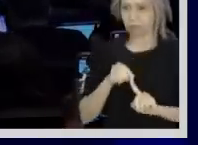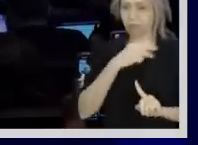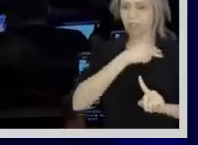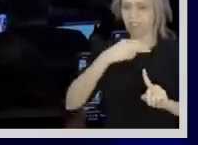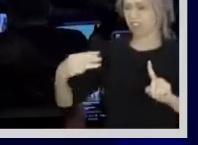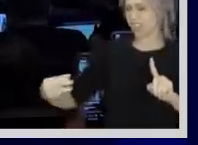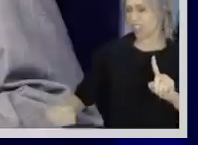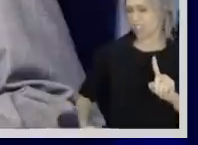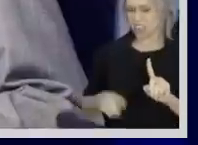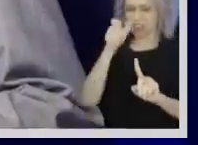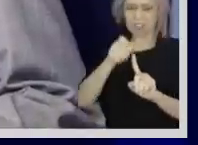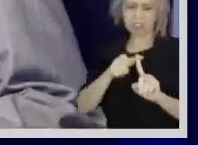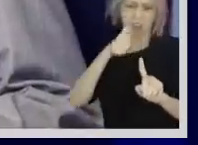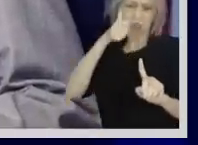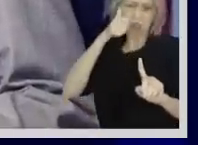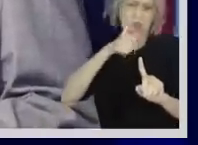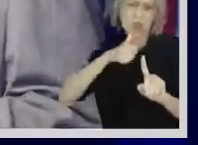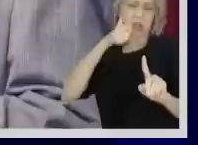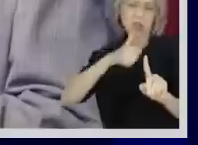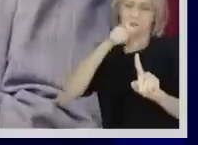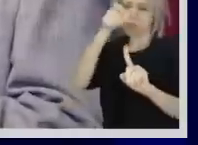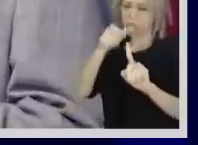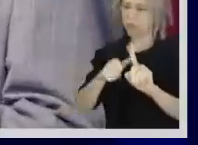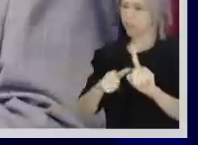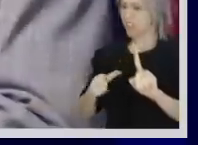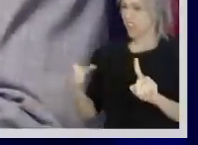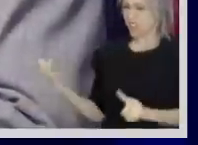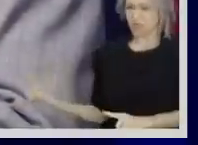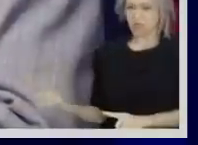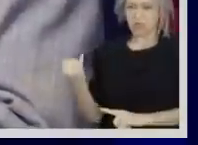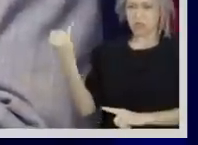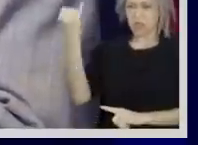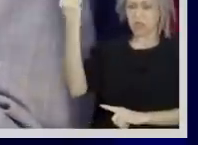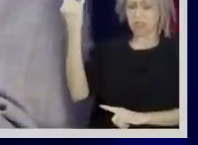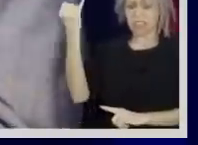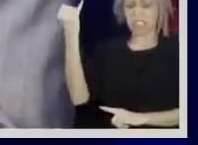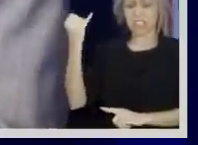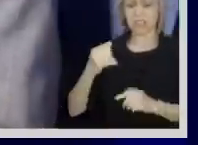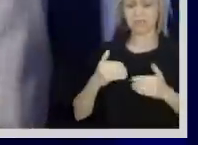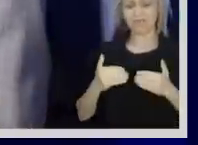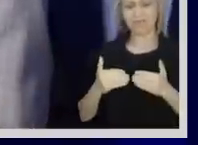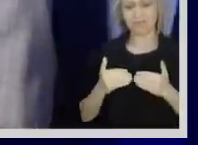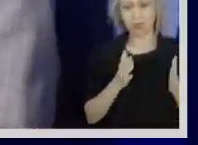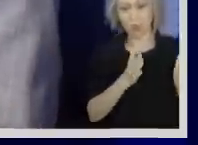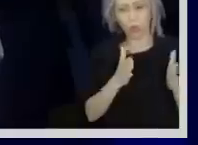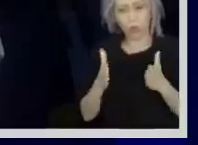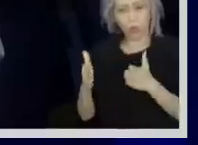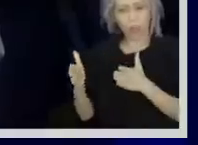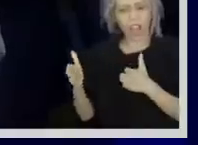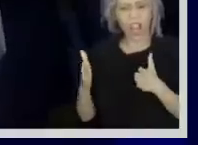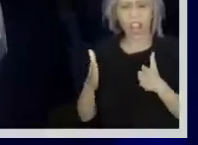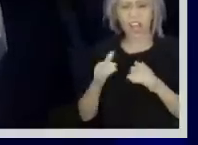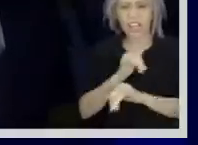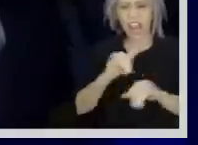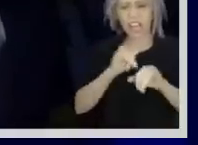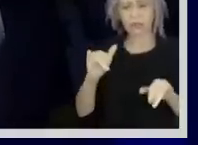para o social também, mas ali logo no primeiro turno serviu de escada para a campanha do próprio